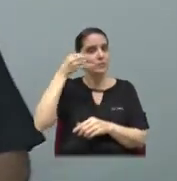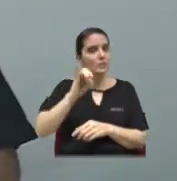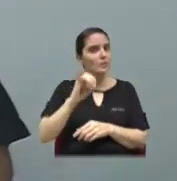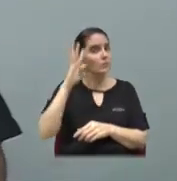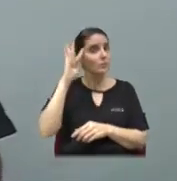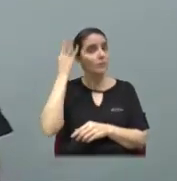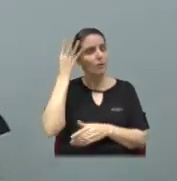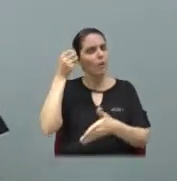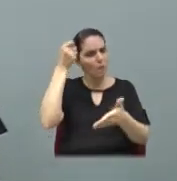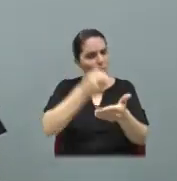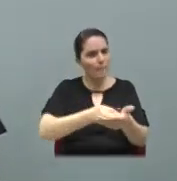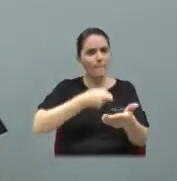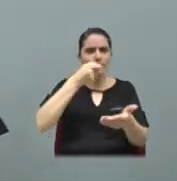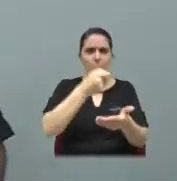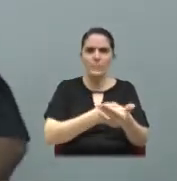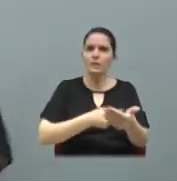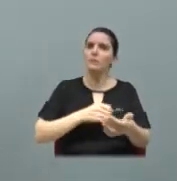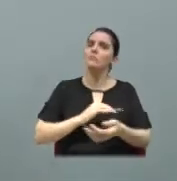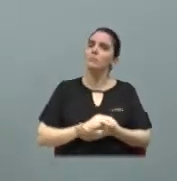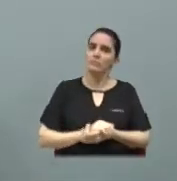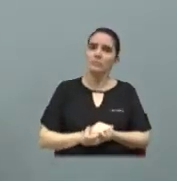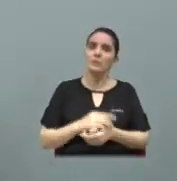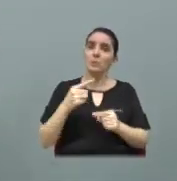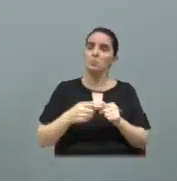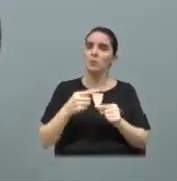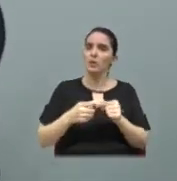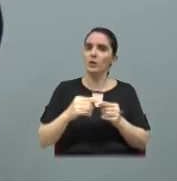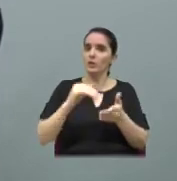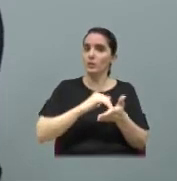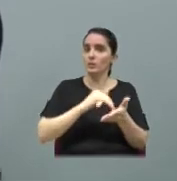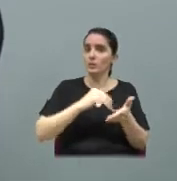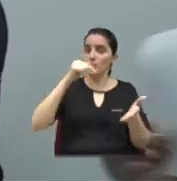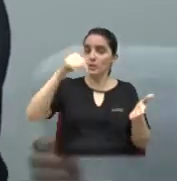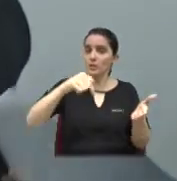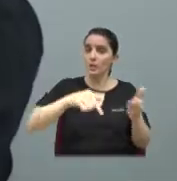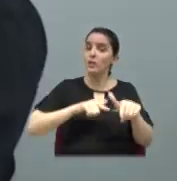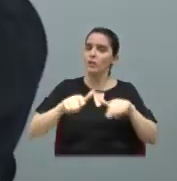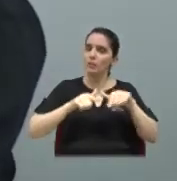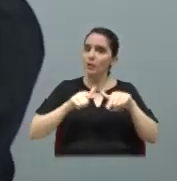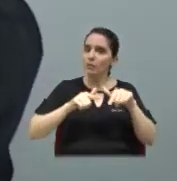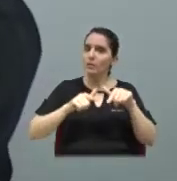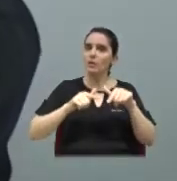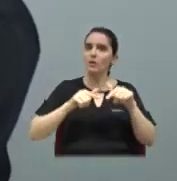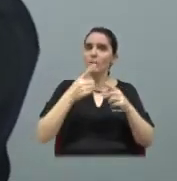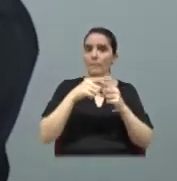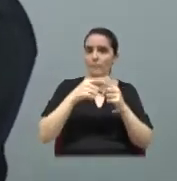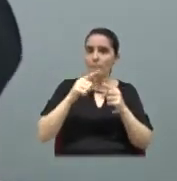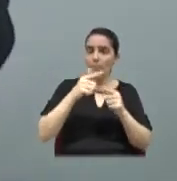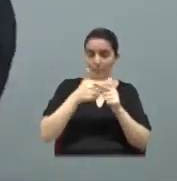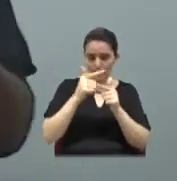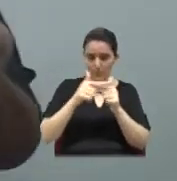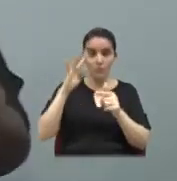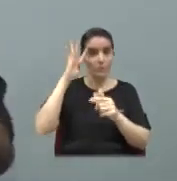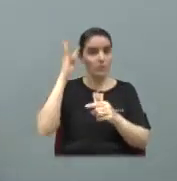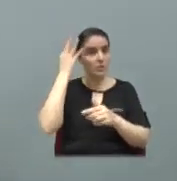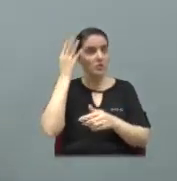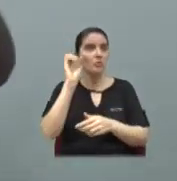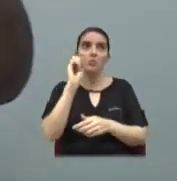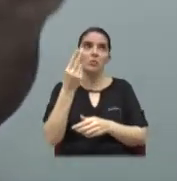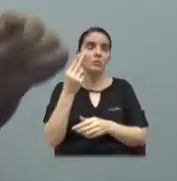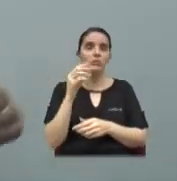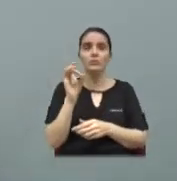vamos cobrar dele. Porque ele veio aqui é para trabalhar e para resolver os problemas. Ou só